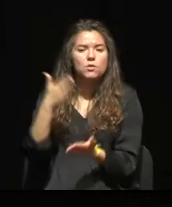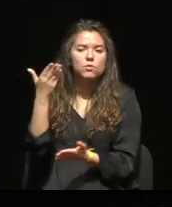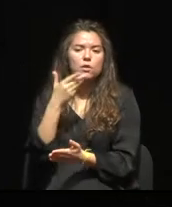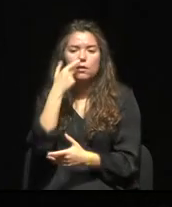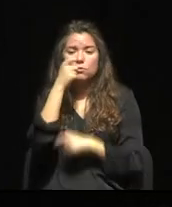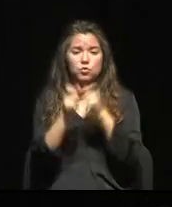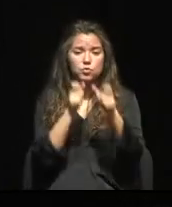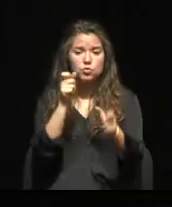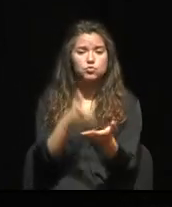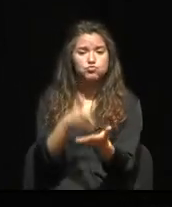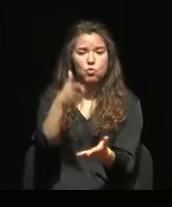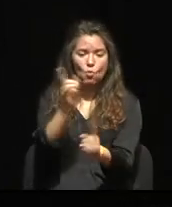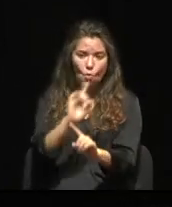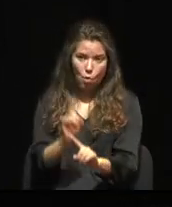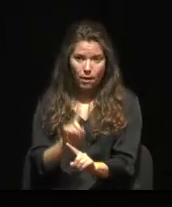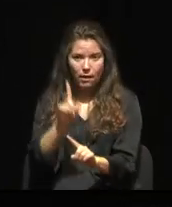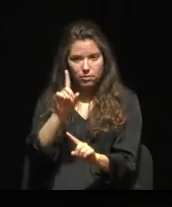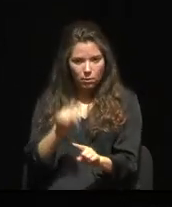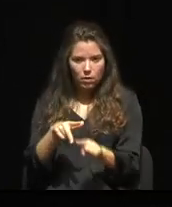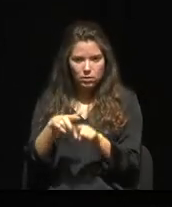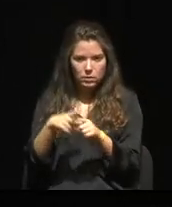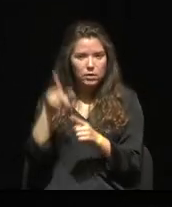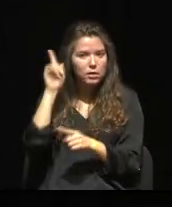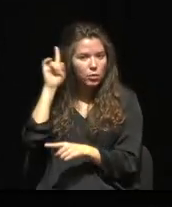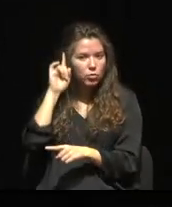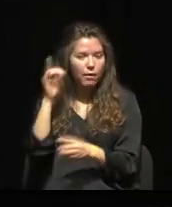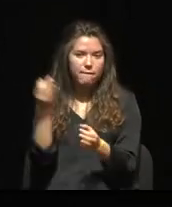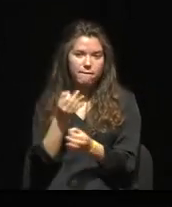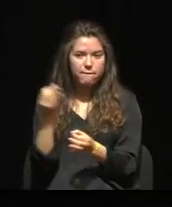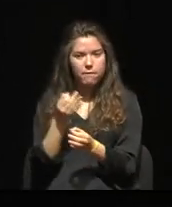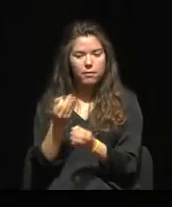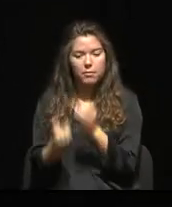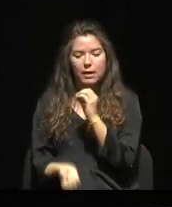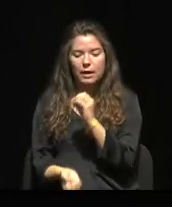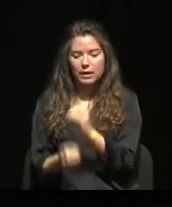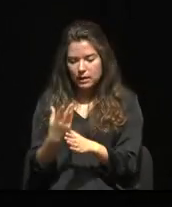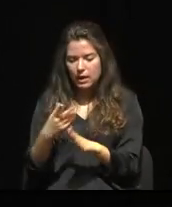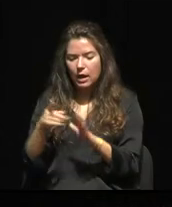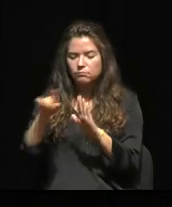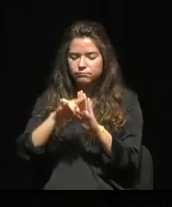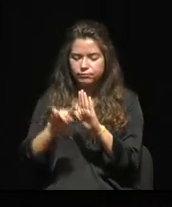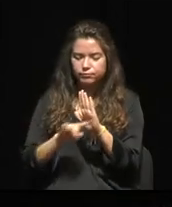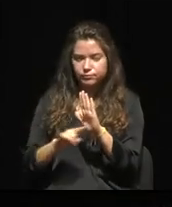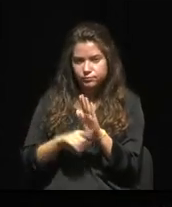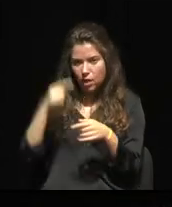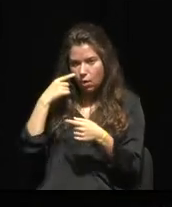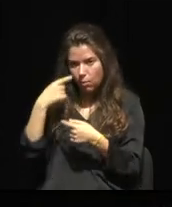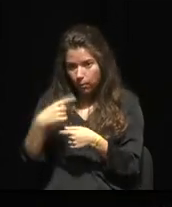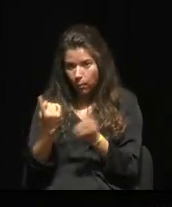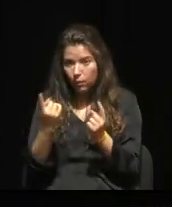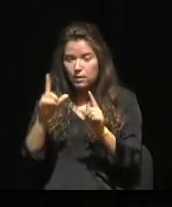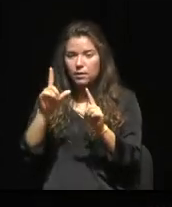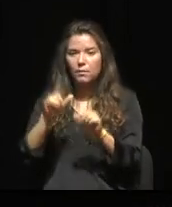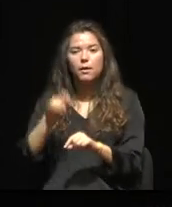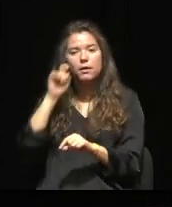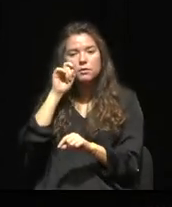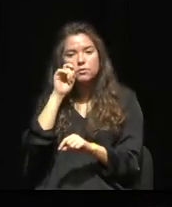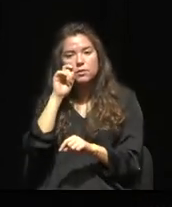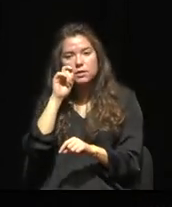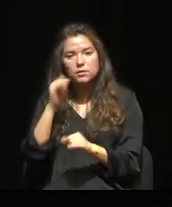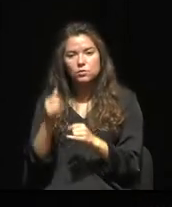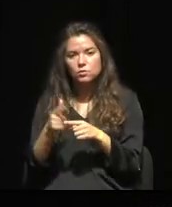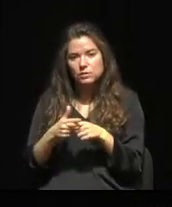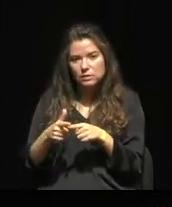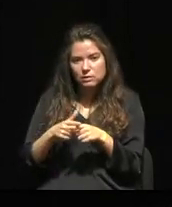dos cidadãos mas é também um instrumento muito útil para a elaboração de políticas públicas e para a defesa dos interesses